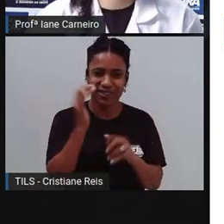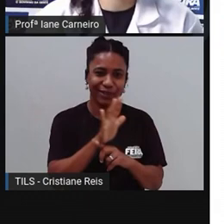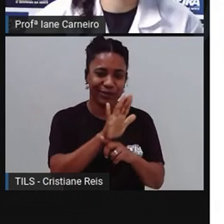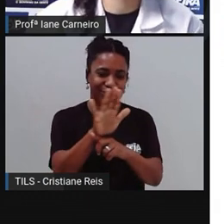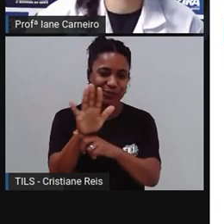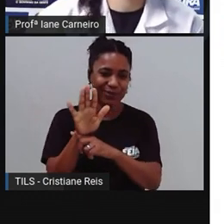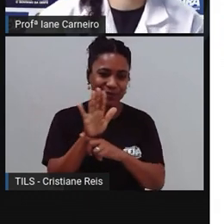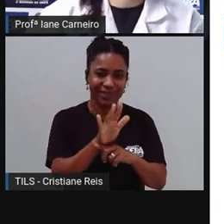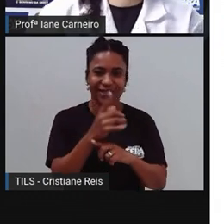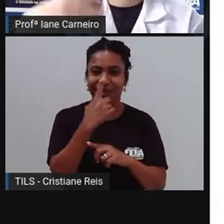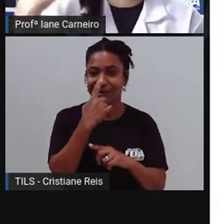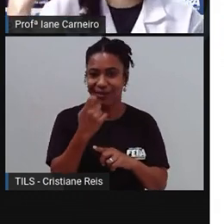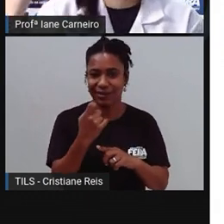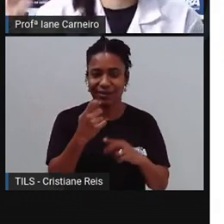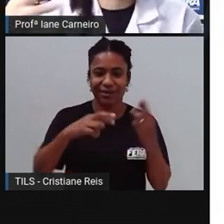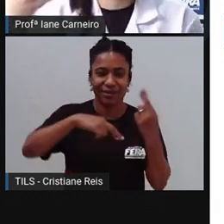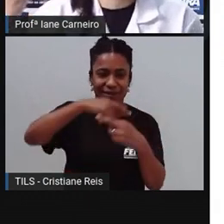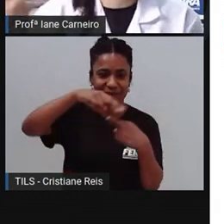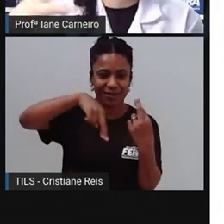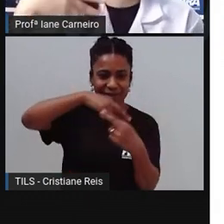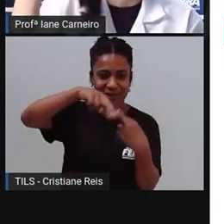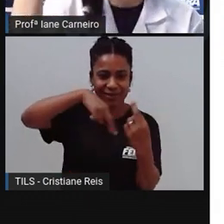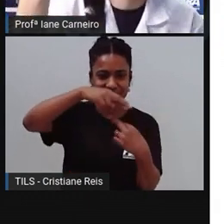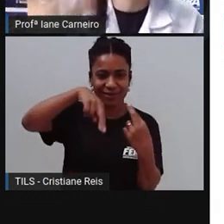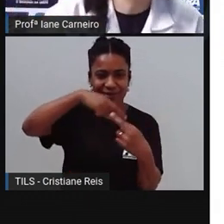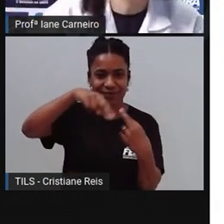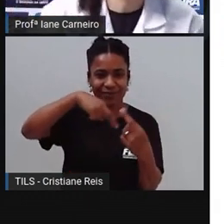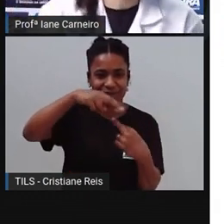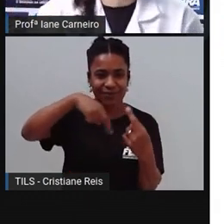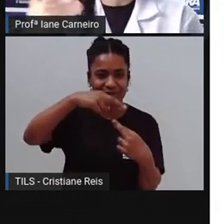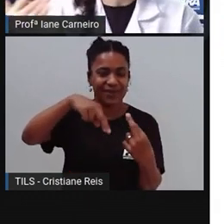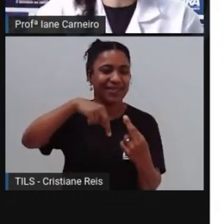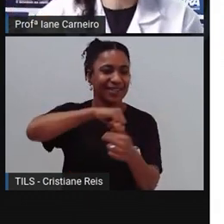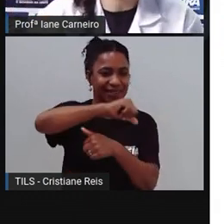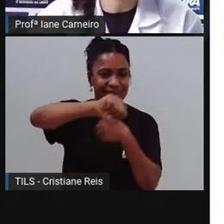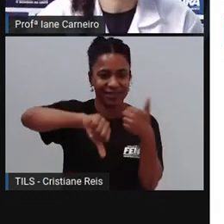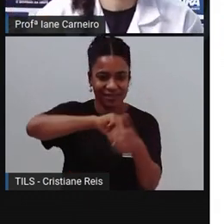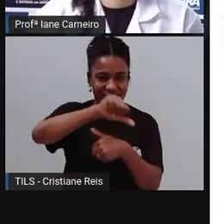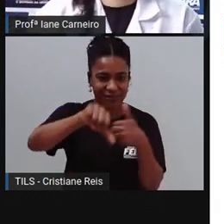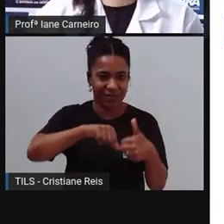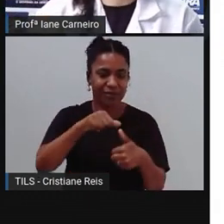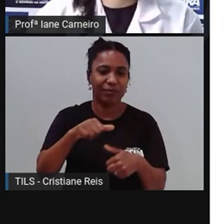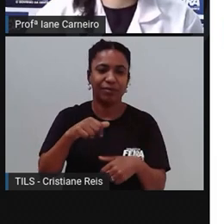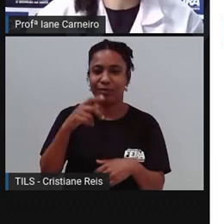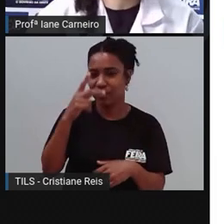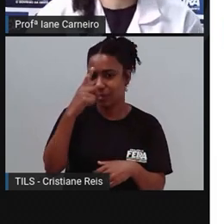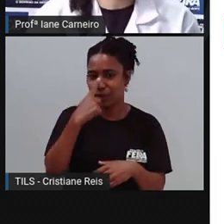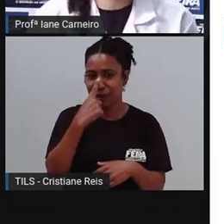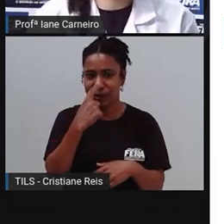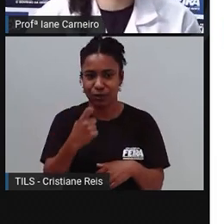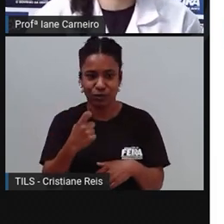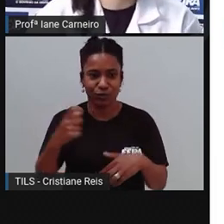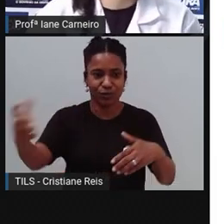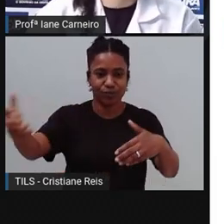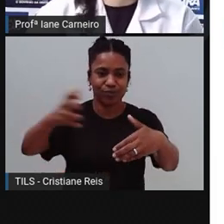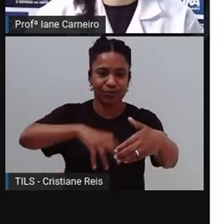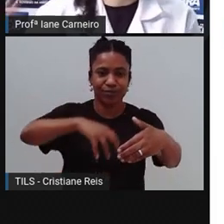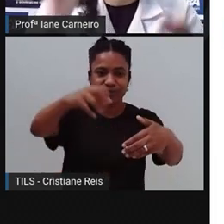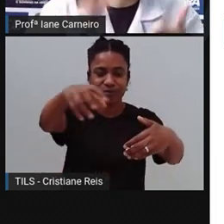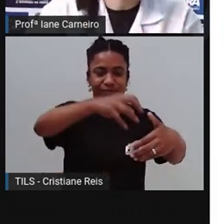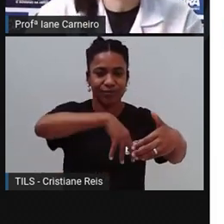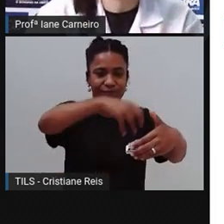tem gente que chamava essas pessoas de catador de lixo, né? Mas eles, já existe essa profissão, eles